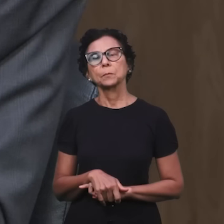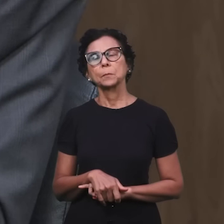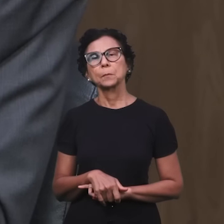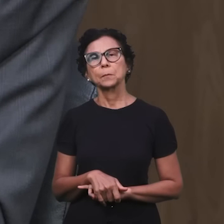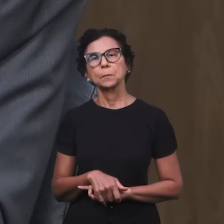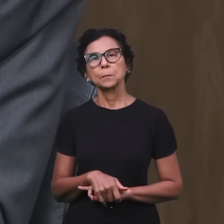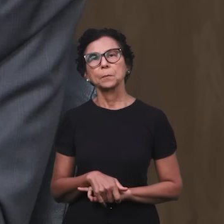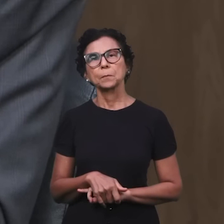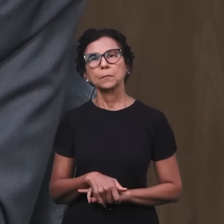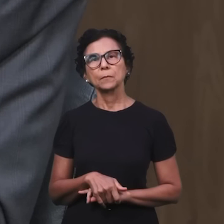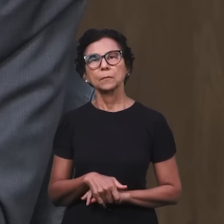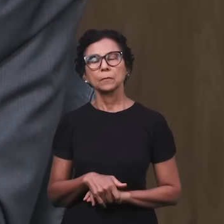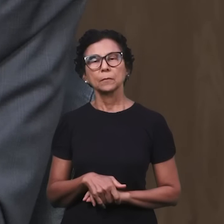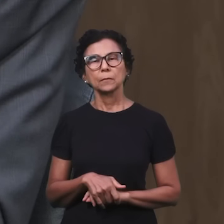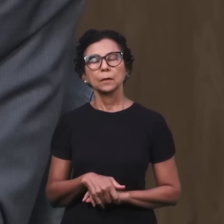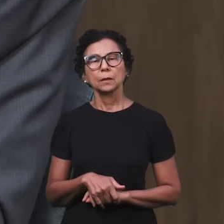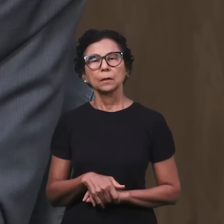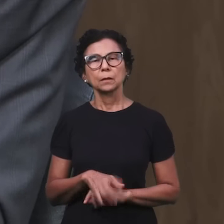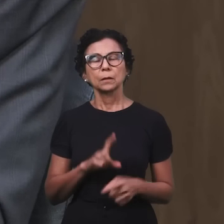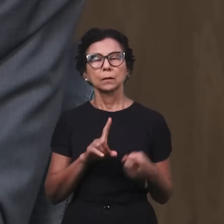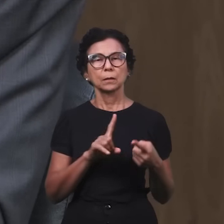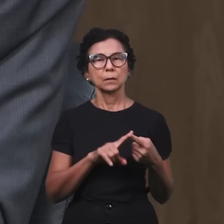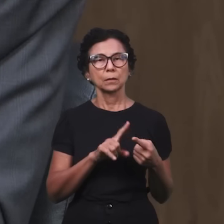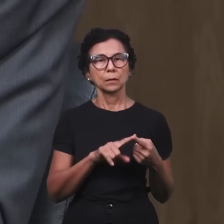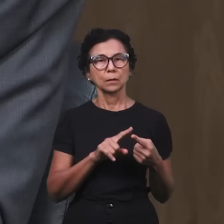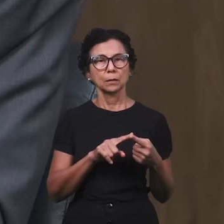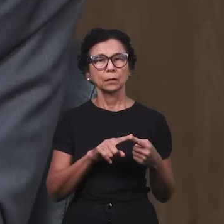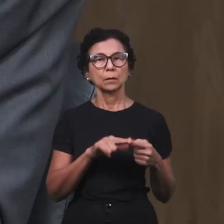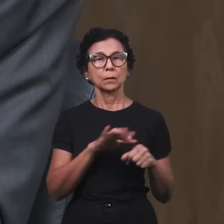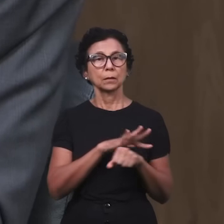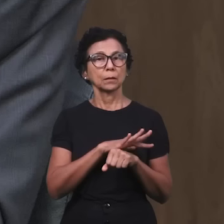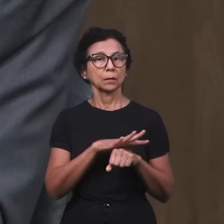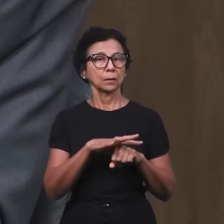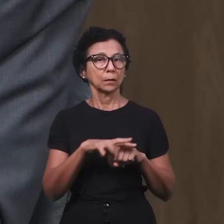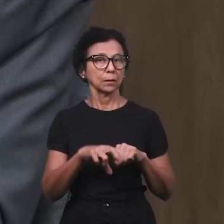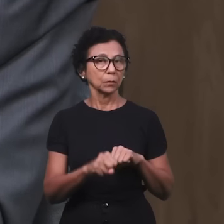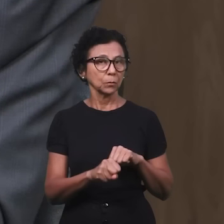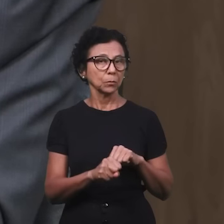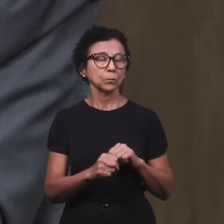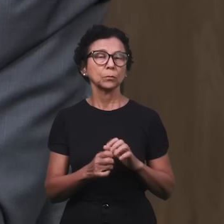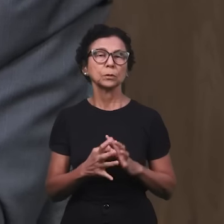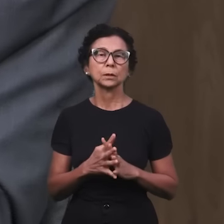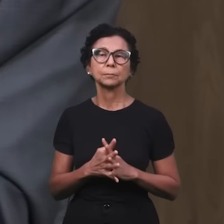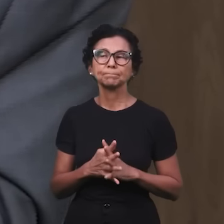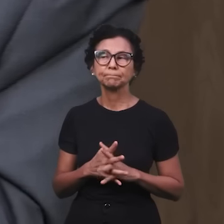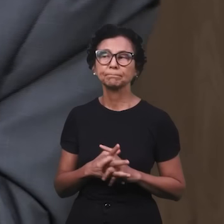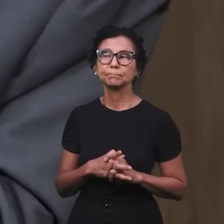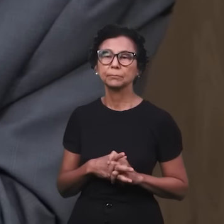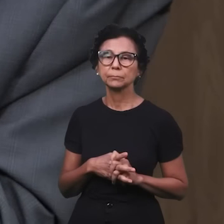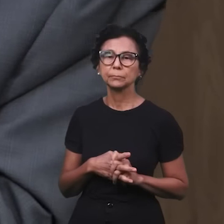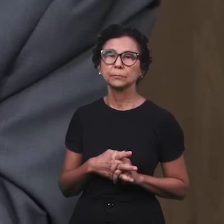a cura de Naamã é um retrato muito